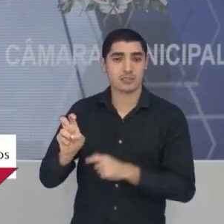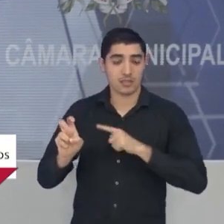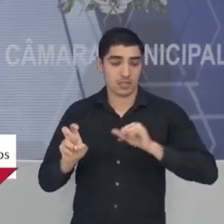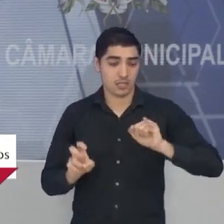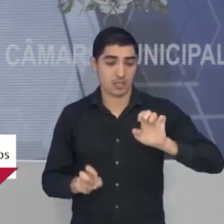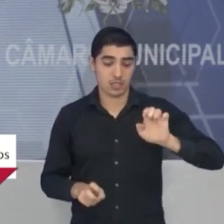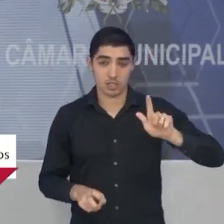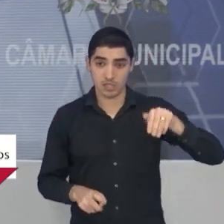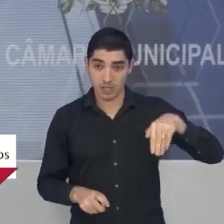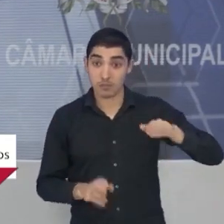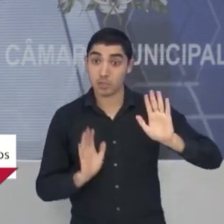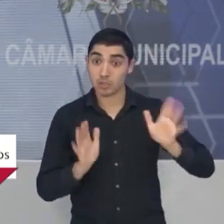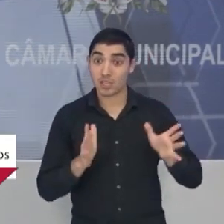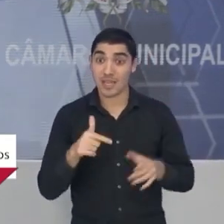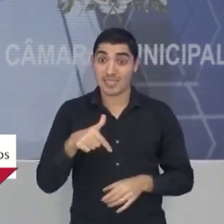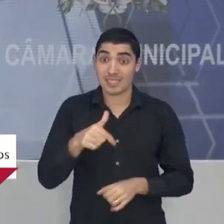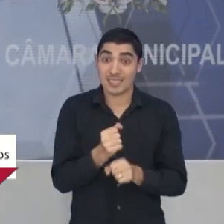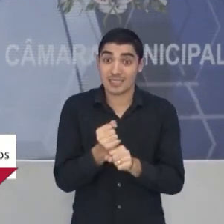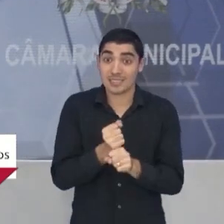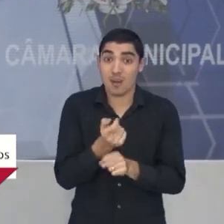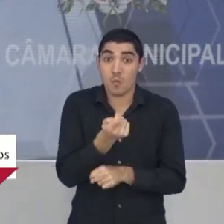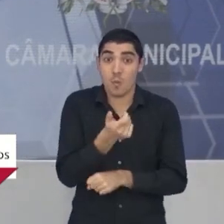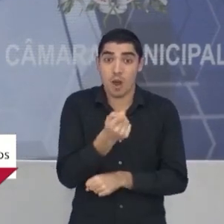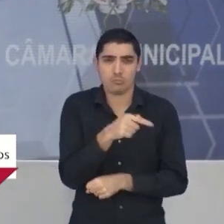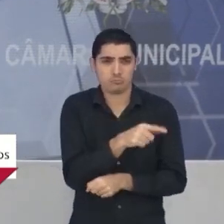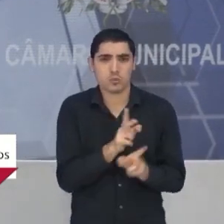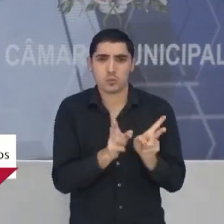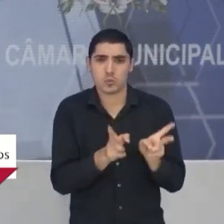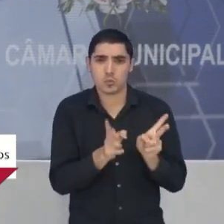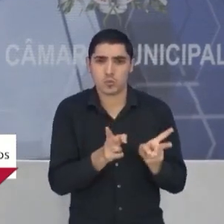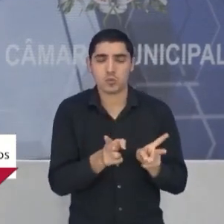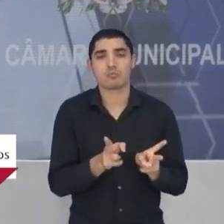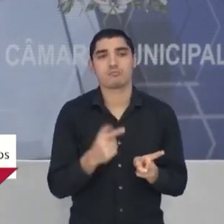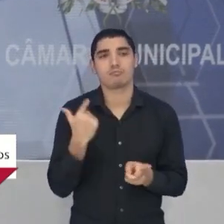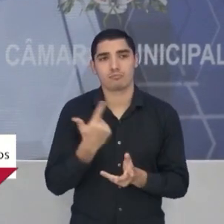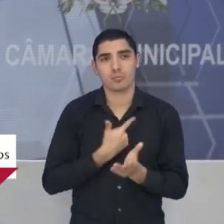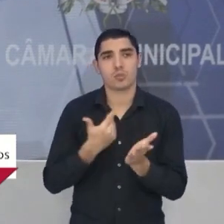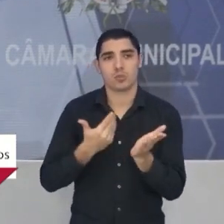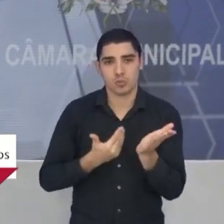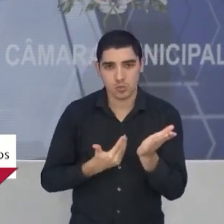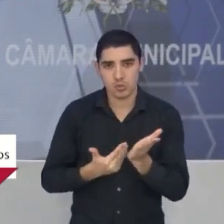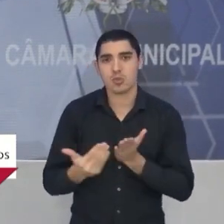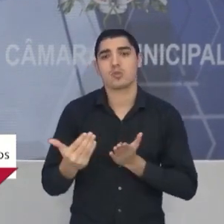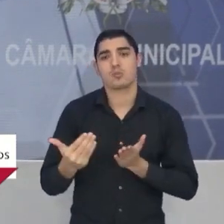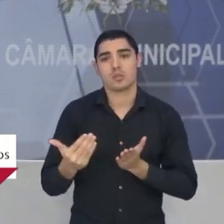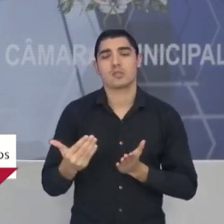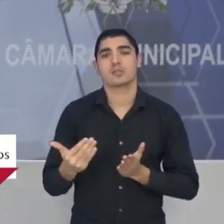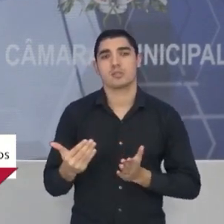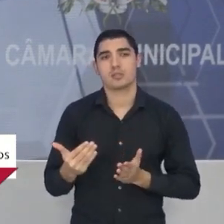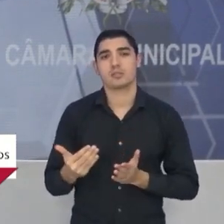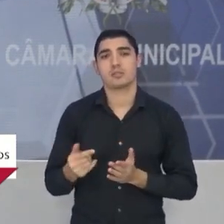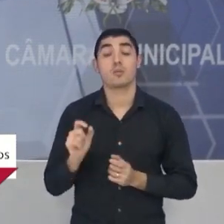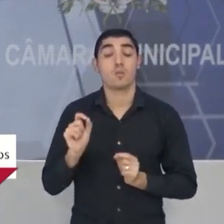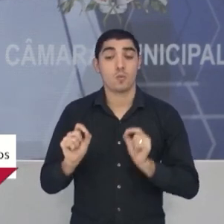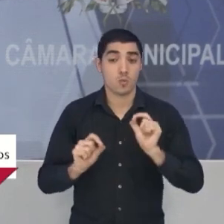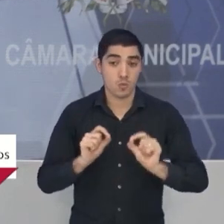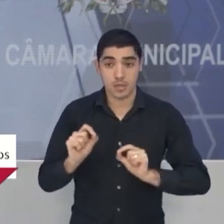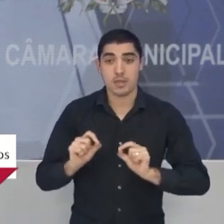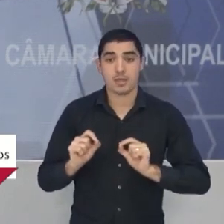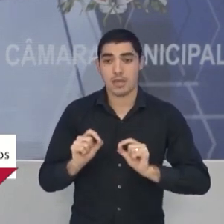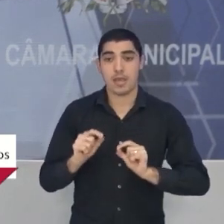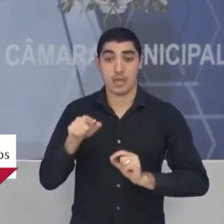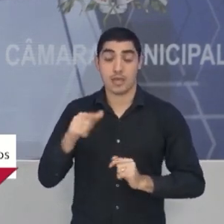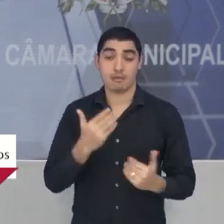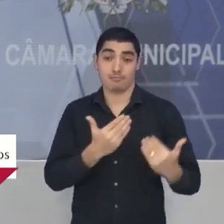quase 7 anos já de maturação estamos iniciando estamos imprimindo aquilo que é de